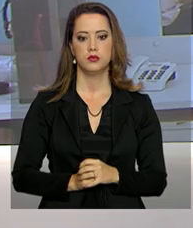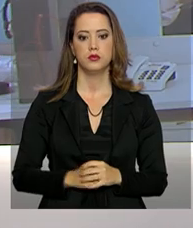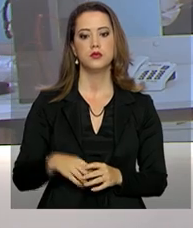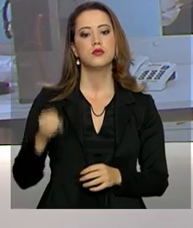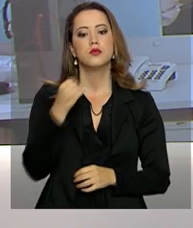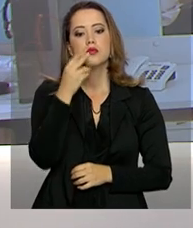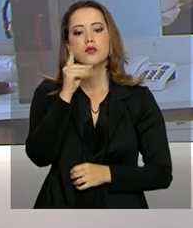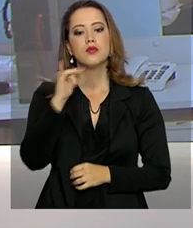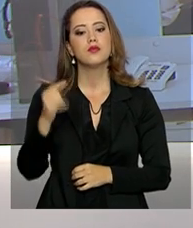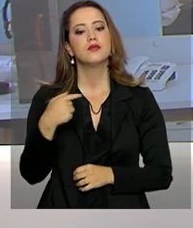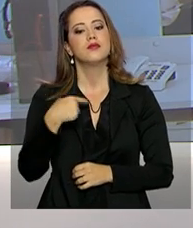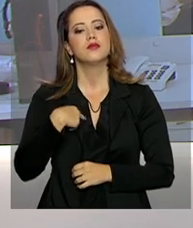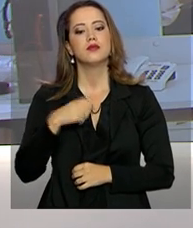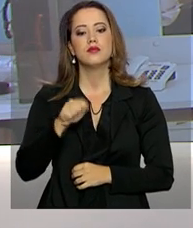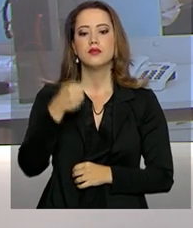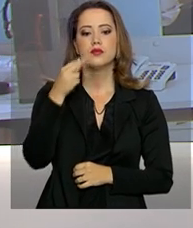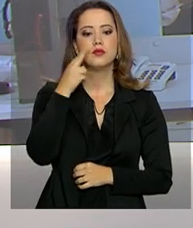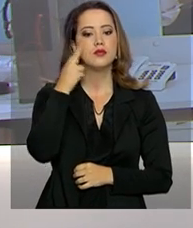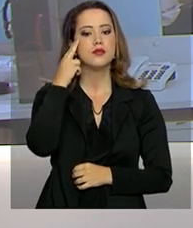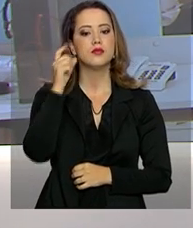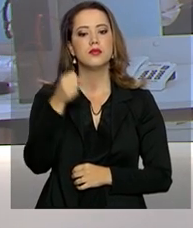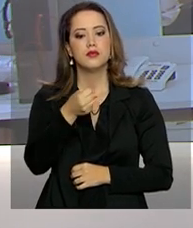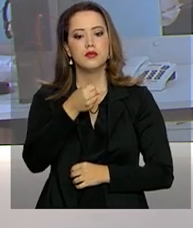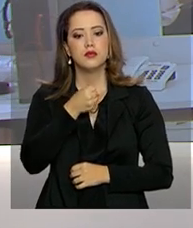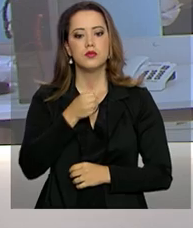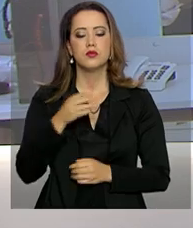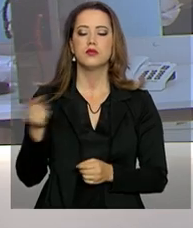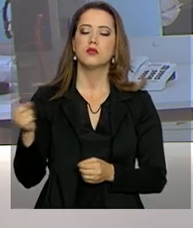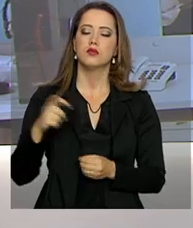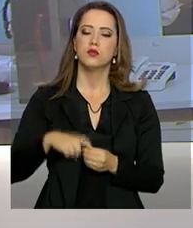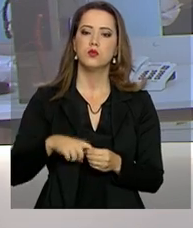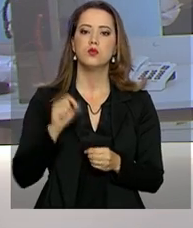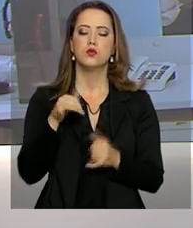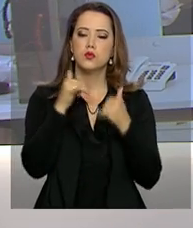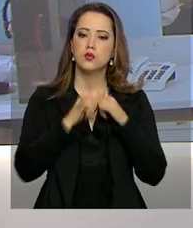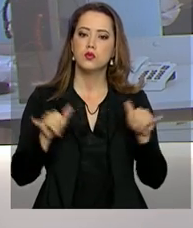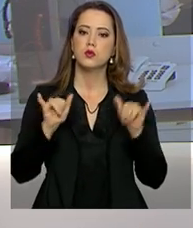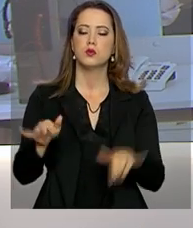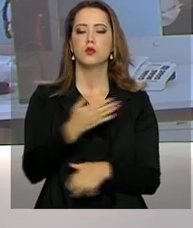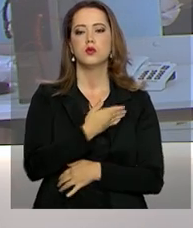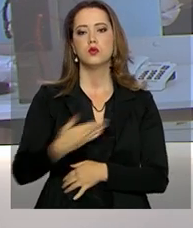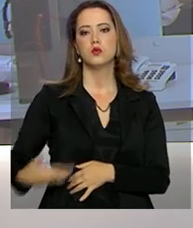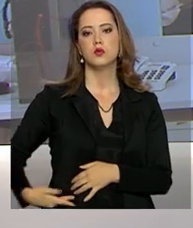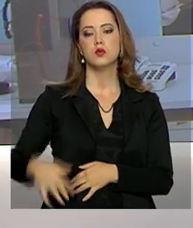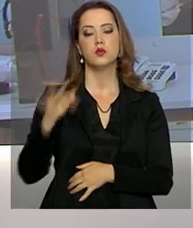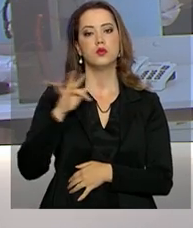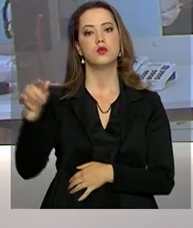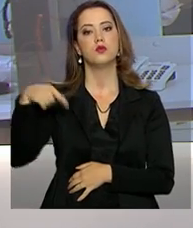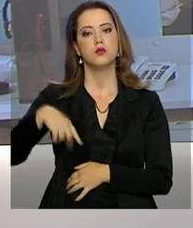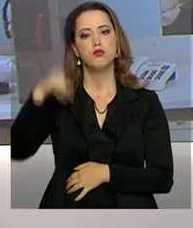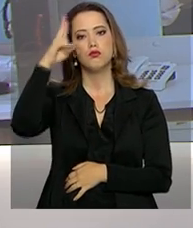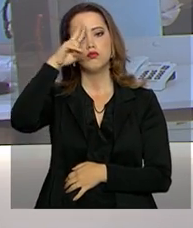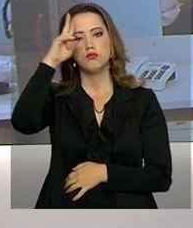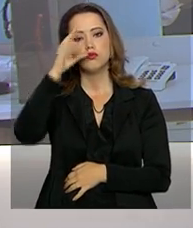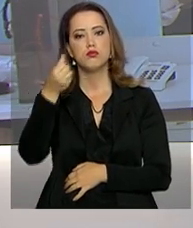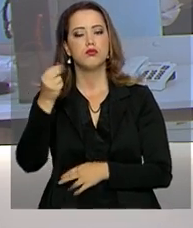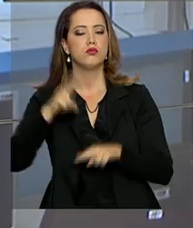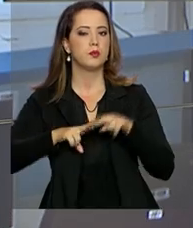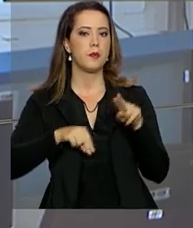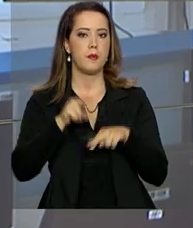Olá bom dia eu sou Daniele popov o repórter NBR Está no Ar com as notícias do Governo Federal desta segunda-feira 6 de